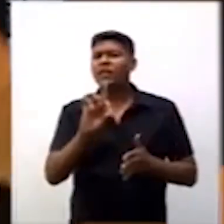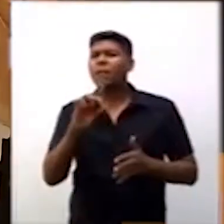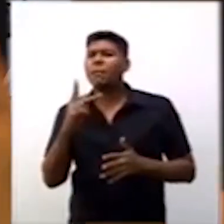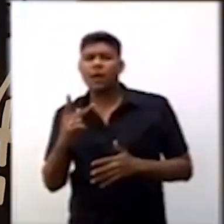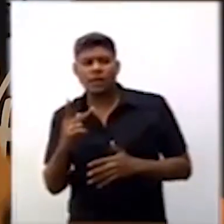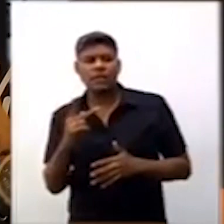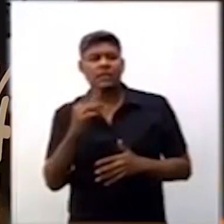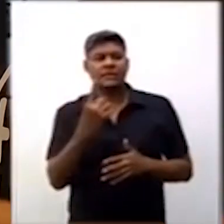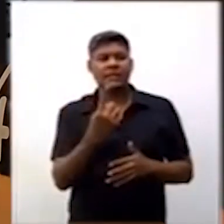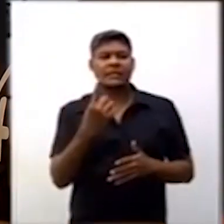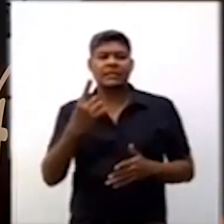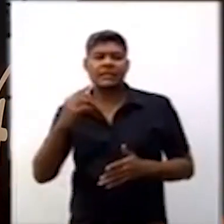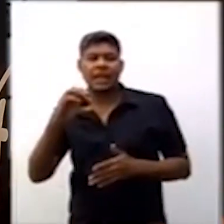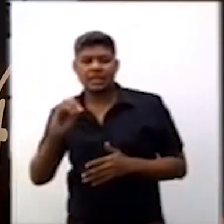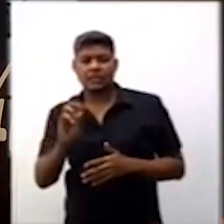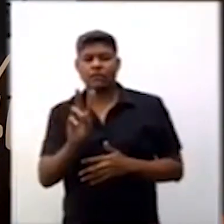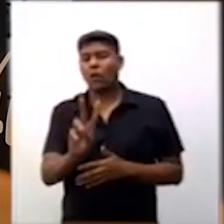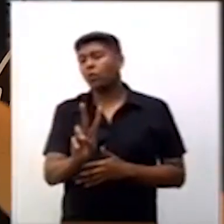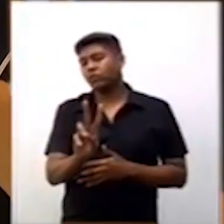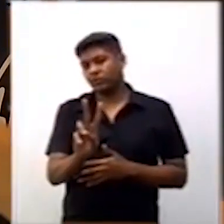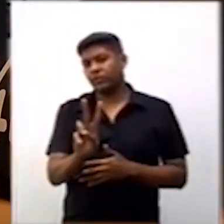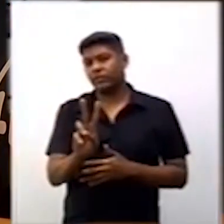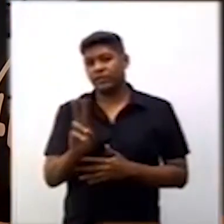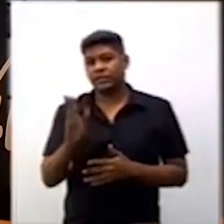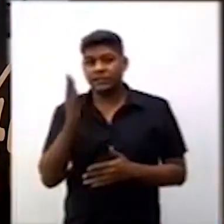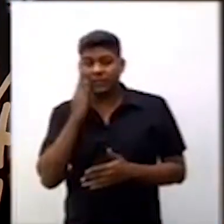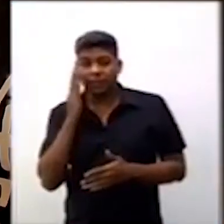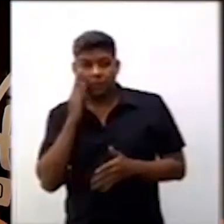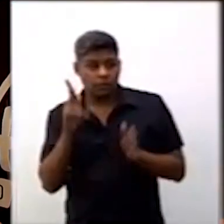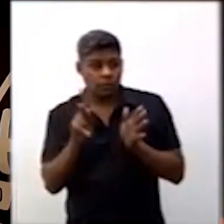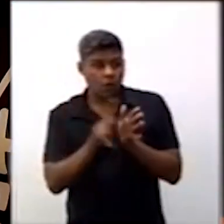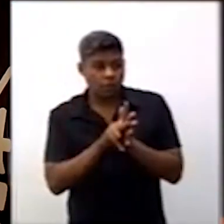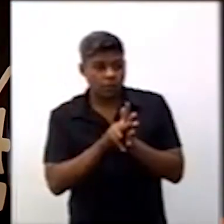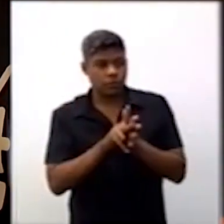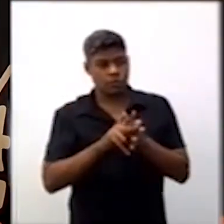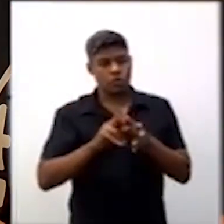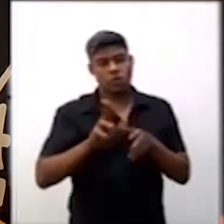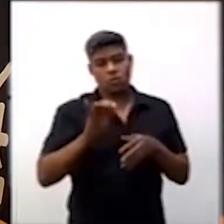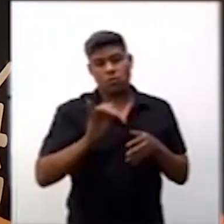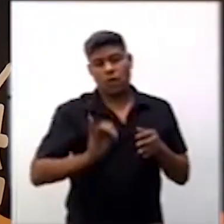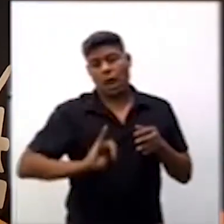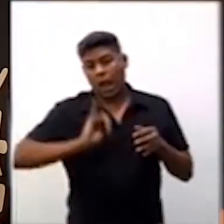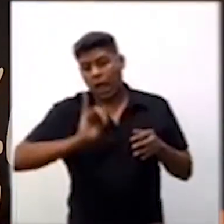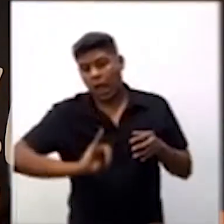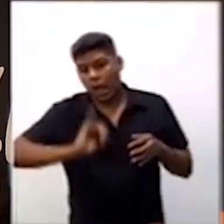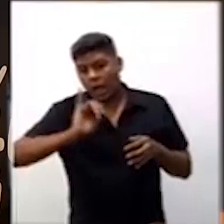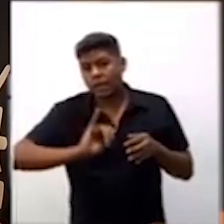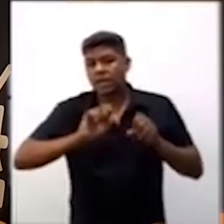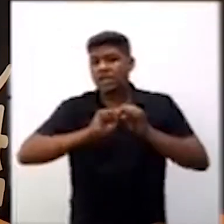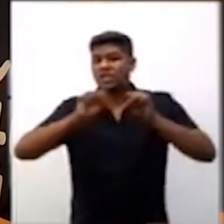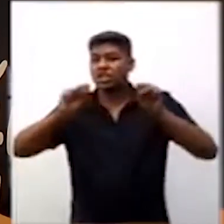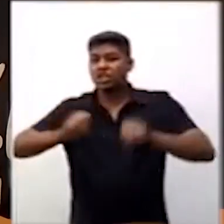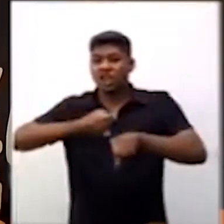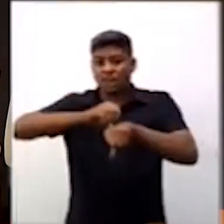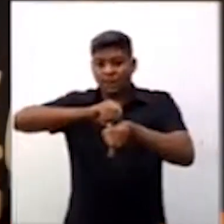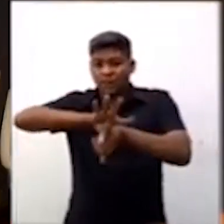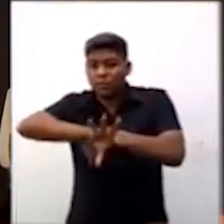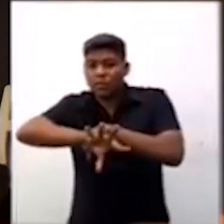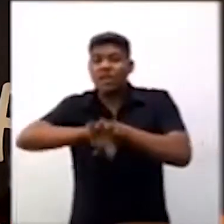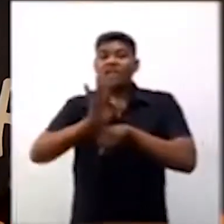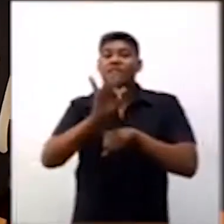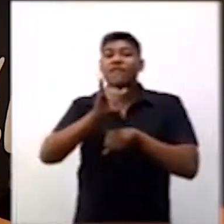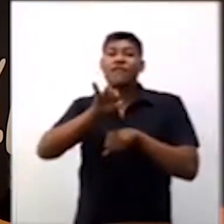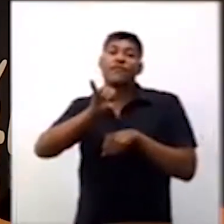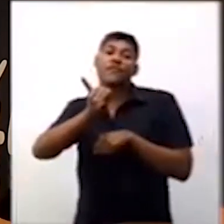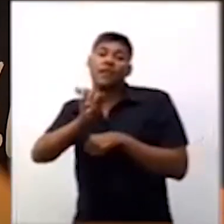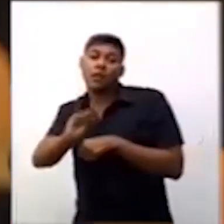ventilador? 110 volts. Providenciados por quem? Pela usina hidrelétrica, pelo sistema de distribuição, pelos fios nos